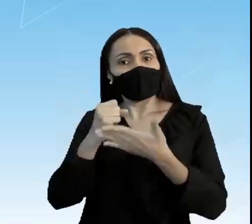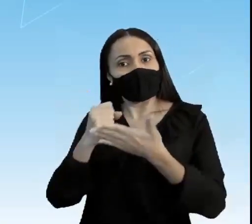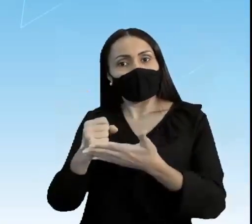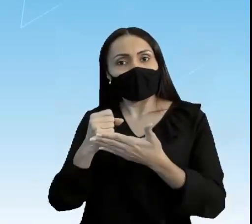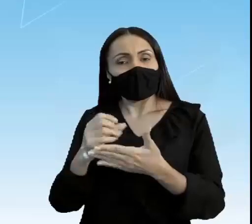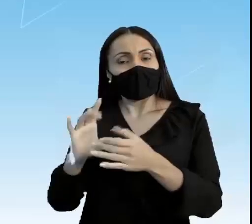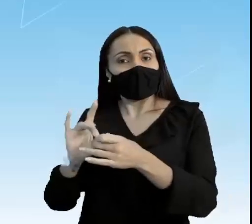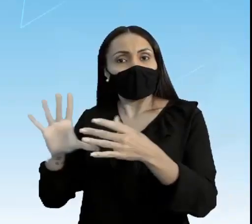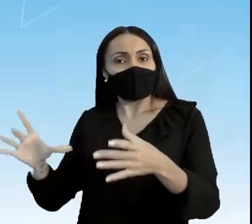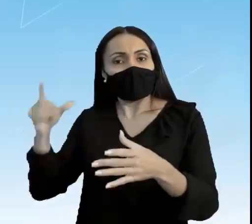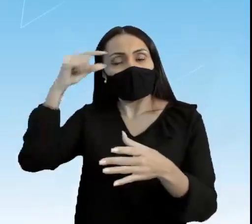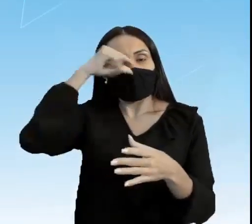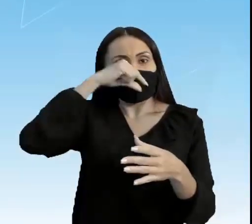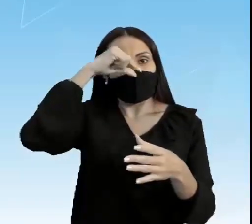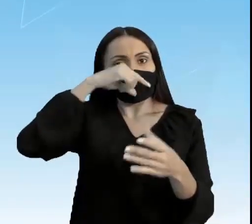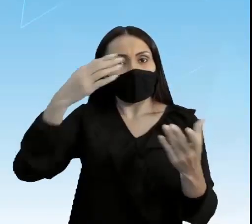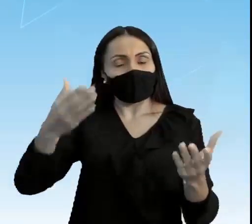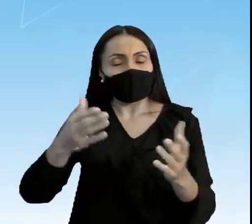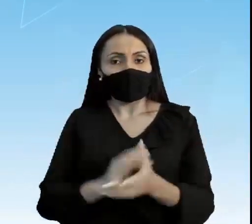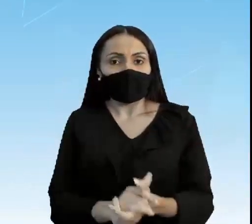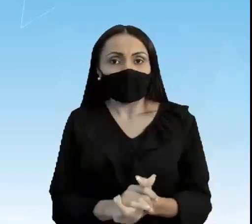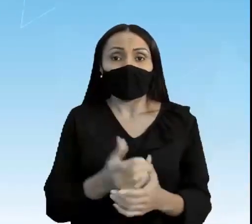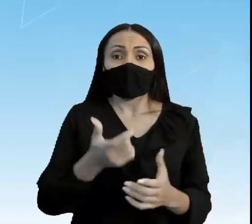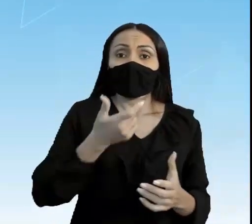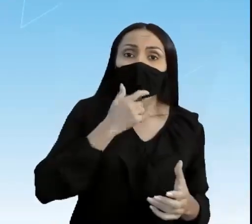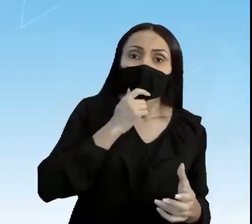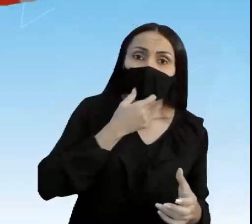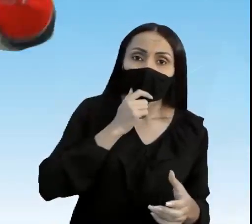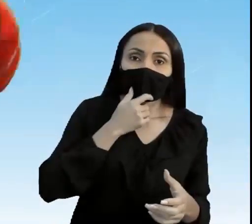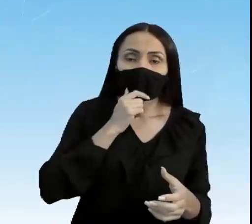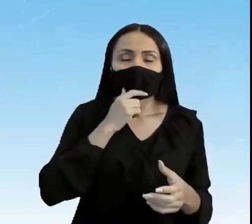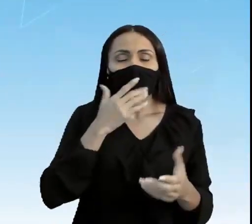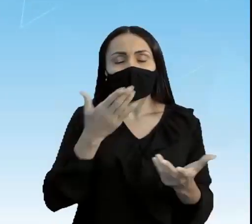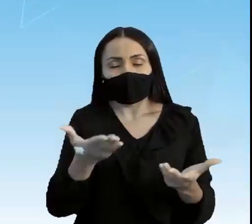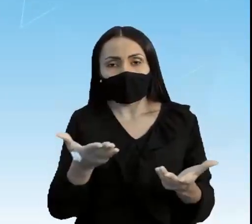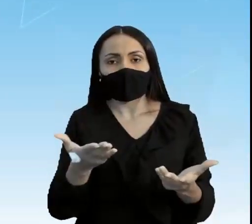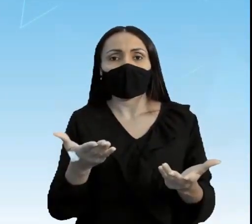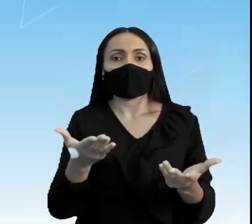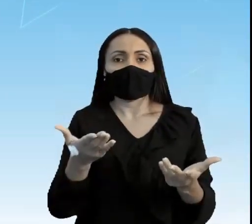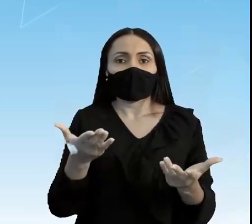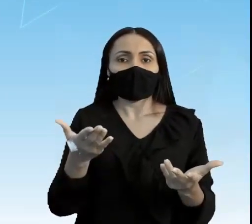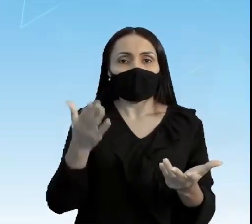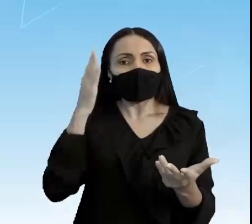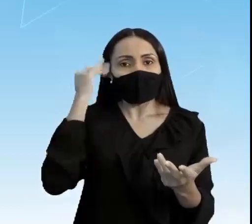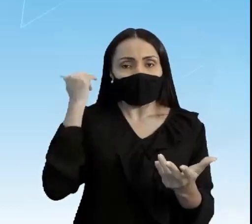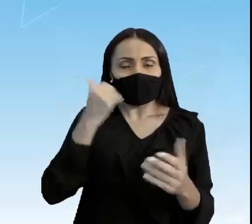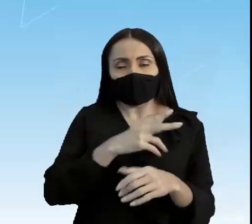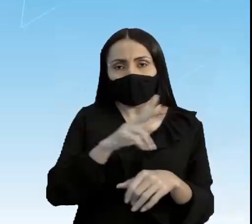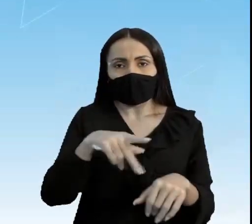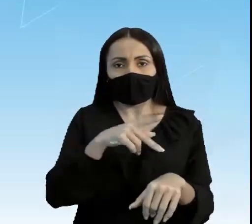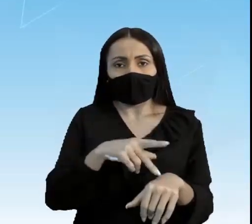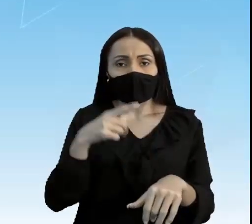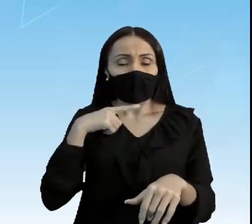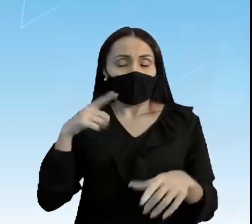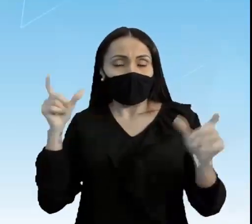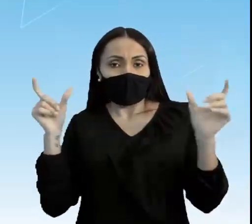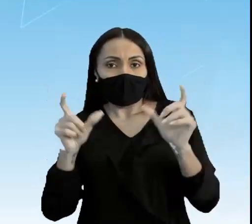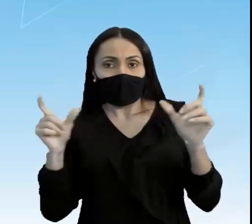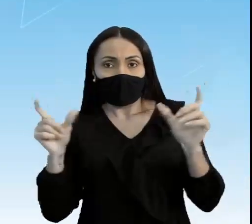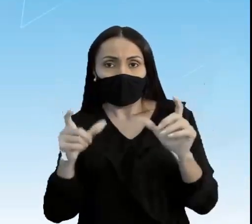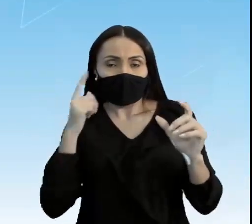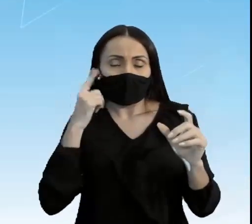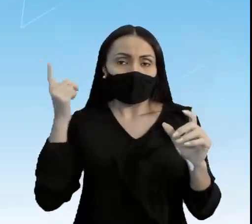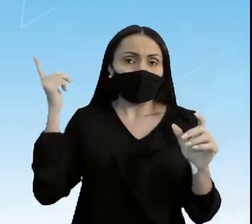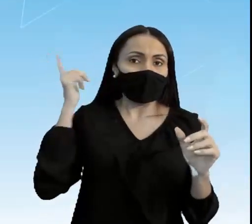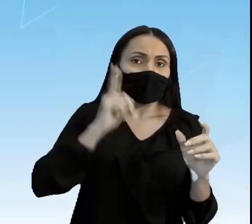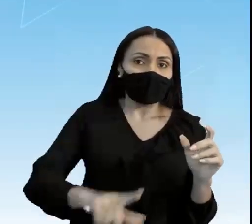Peru. Né. A Inglaterra, como se sabe, né, tinha interesse em